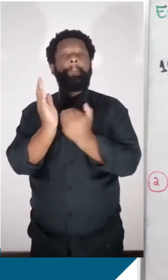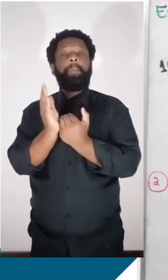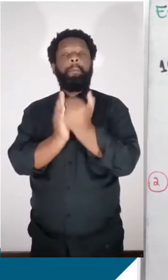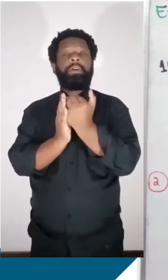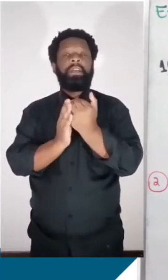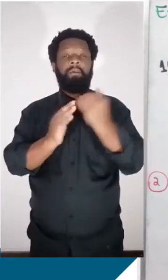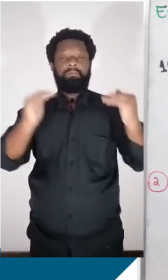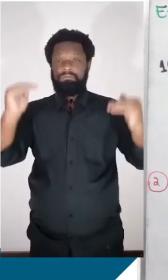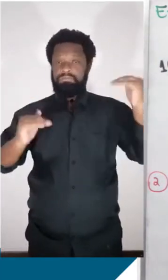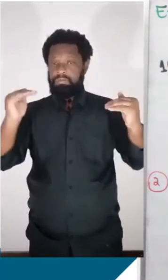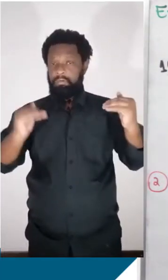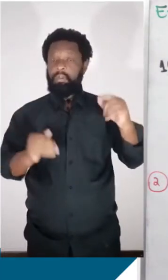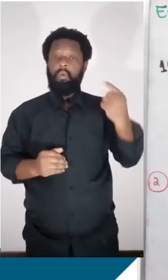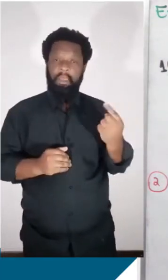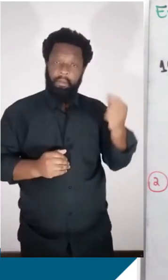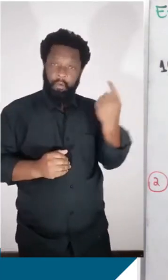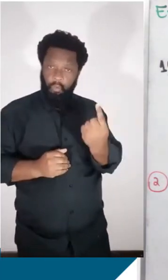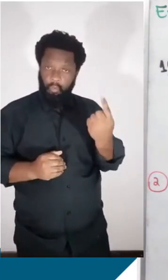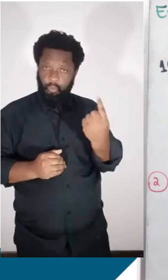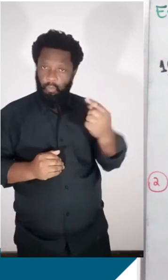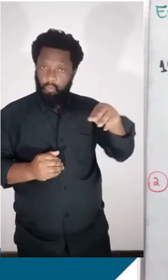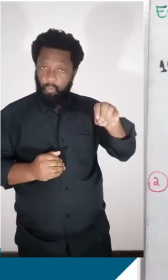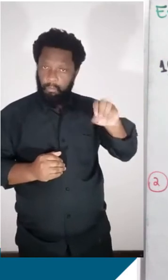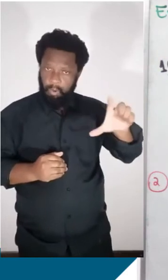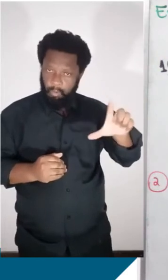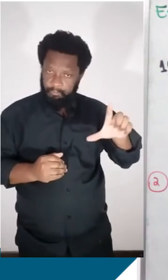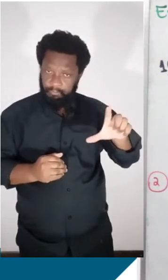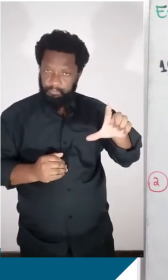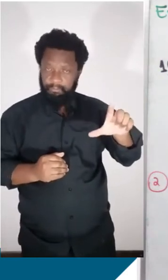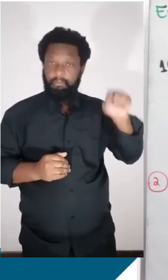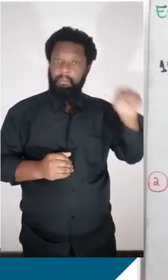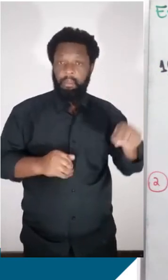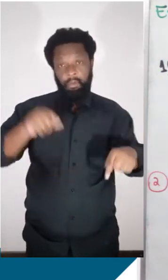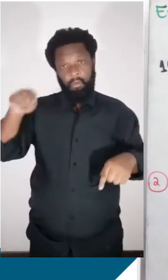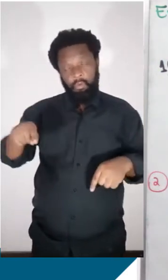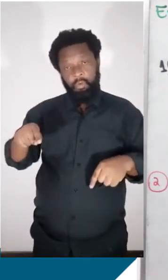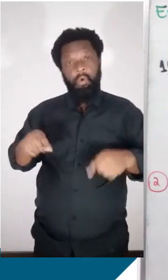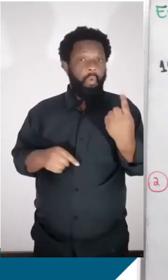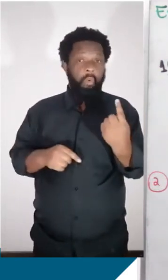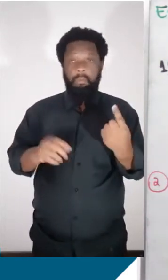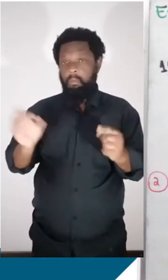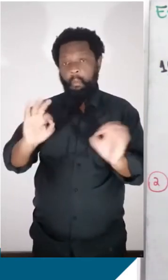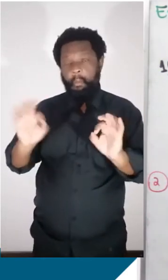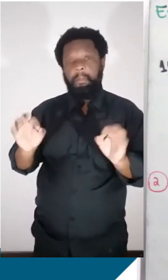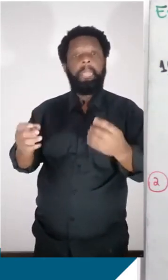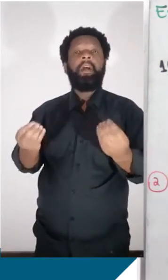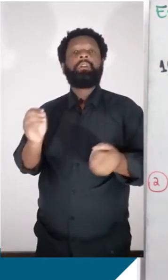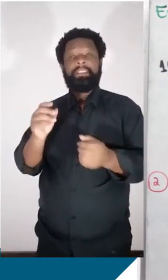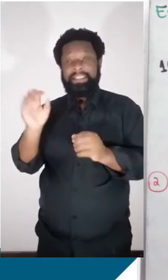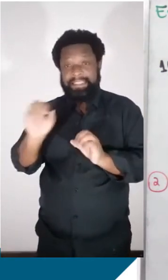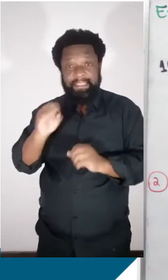entre eles. Estou vendo que 1 mol de Cu2S, 1, porque não tem nada